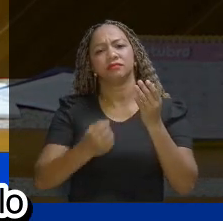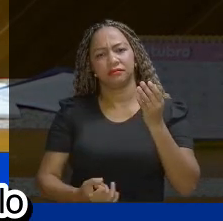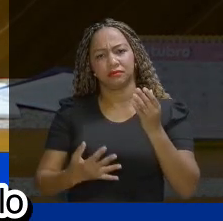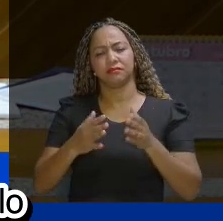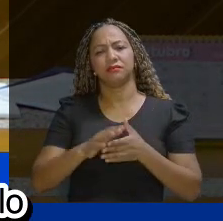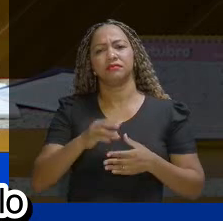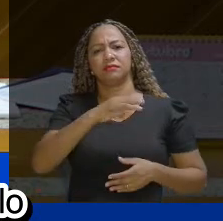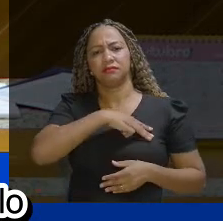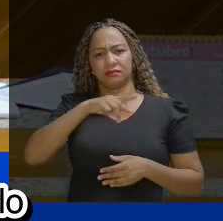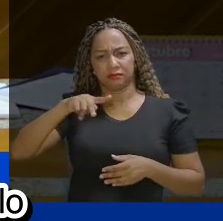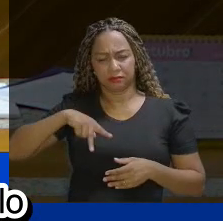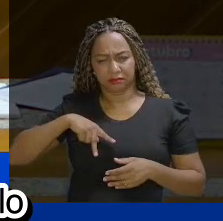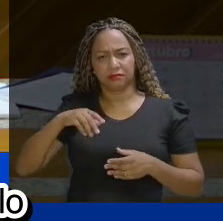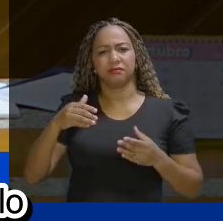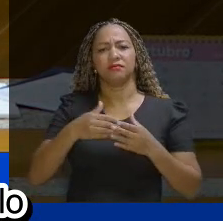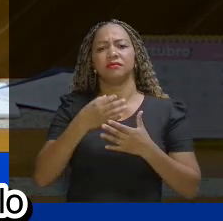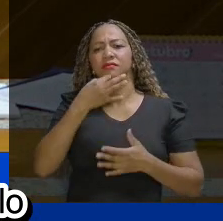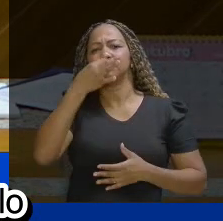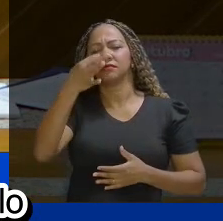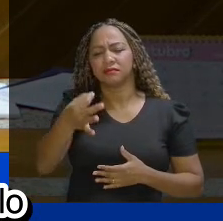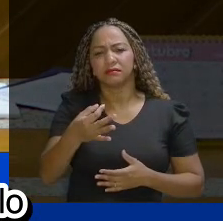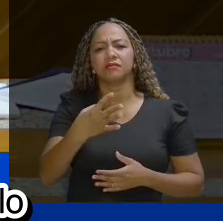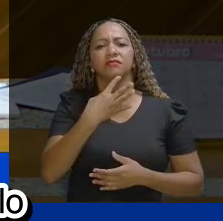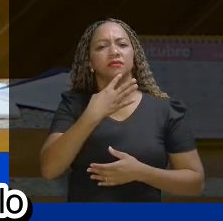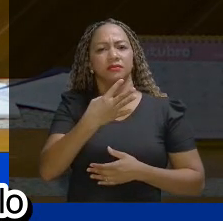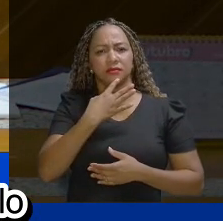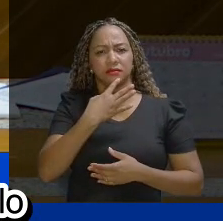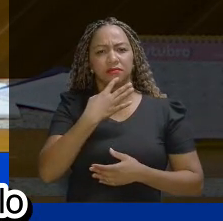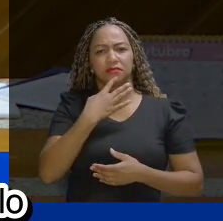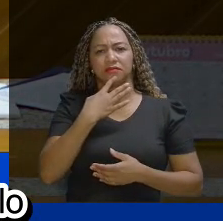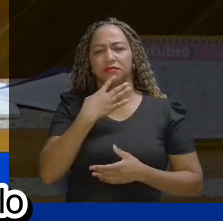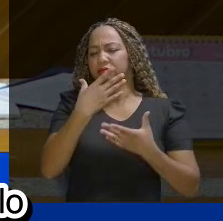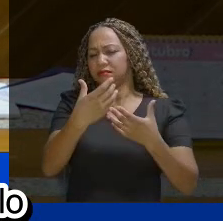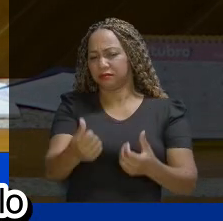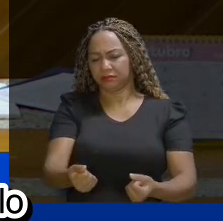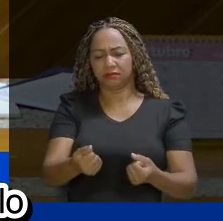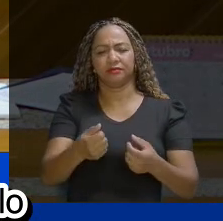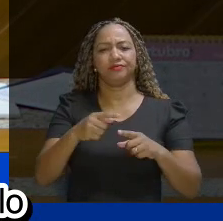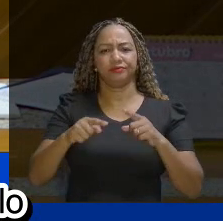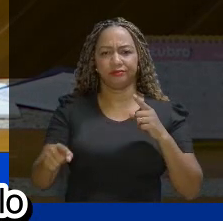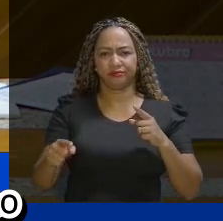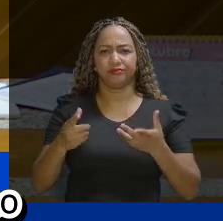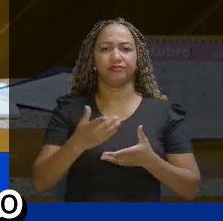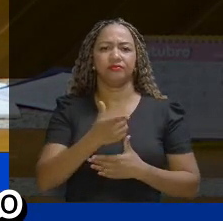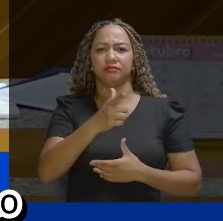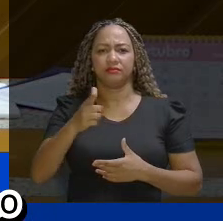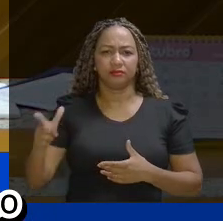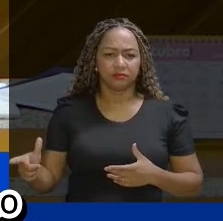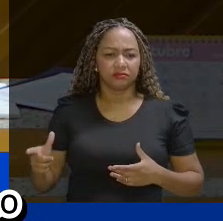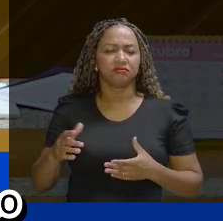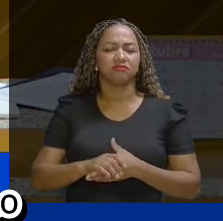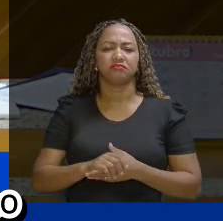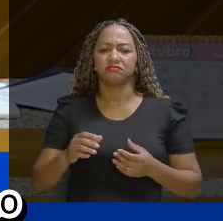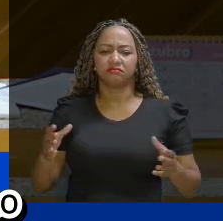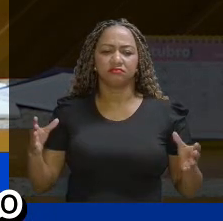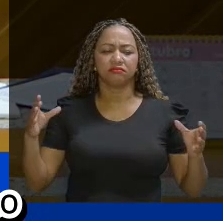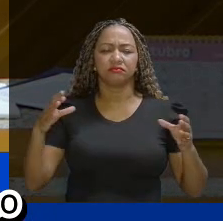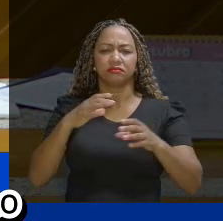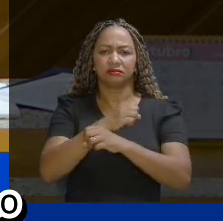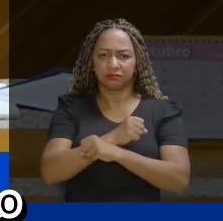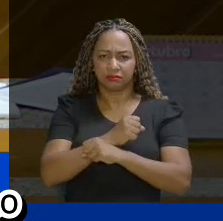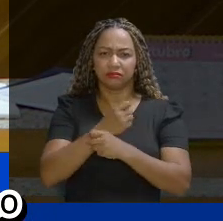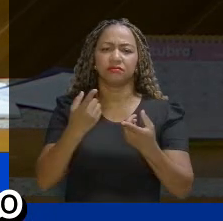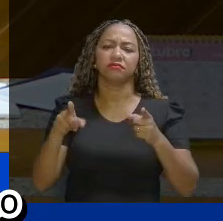O Ministério Público Eleitoral se manifestou pelo conhecimento e não provimento dos embargos, disse que não houve obscuridade e omissão no